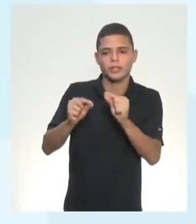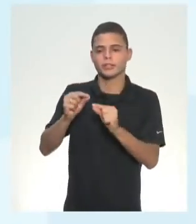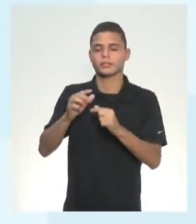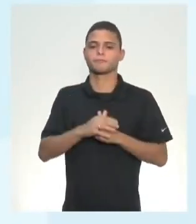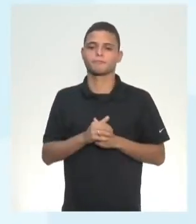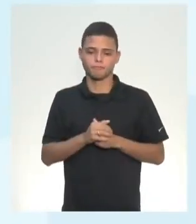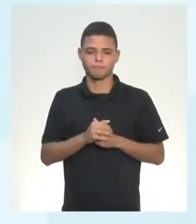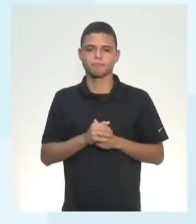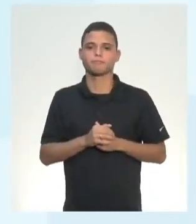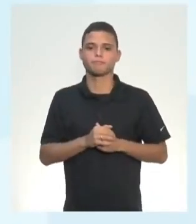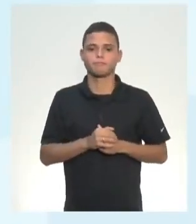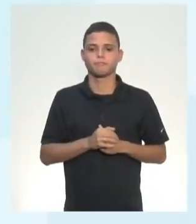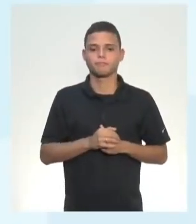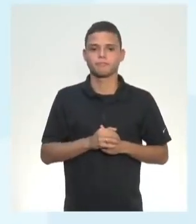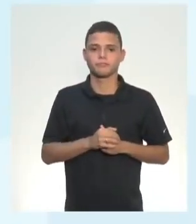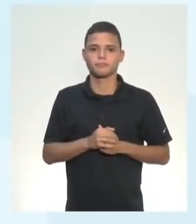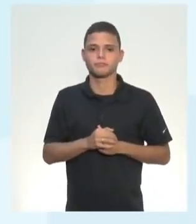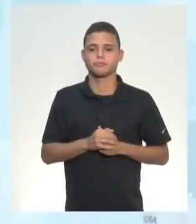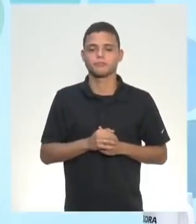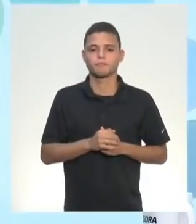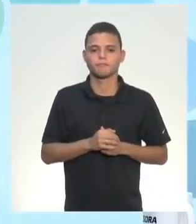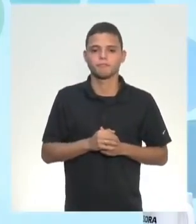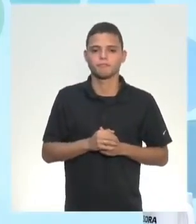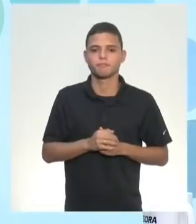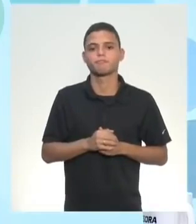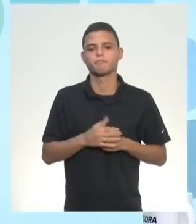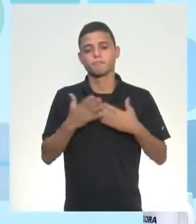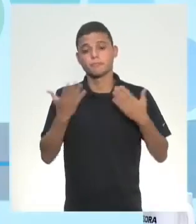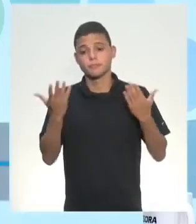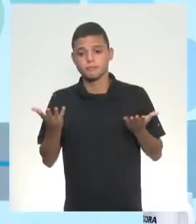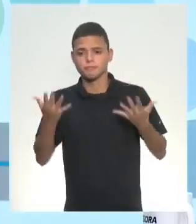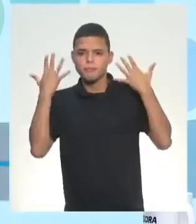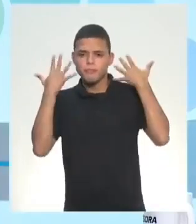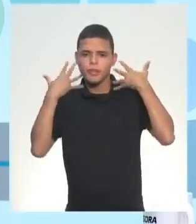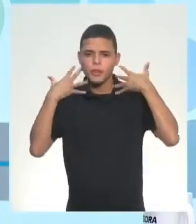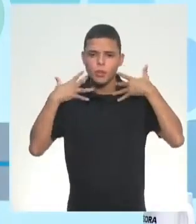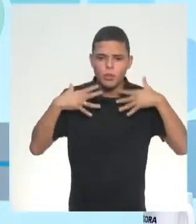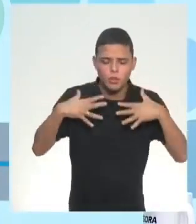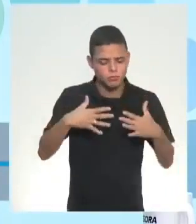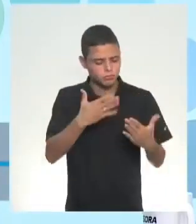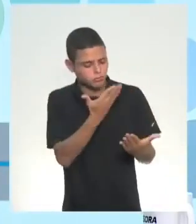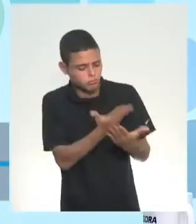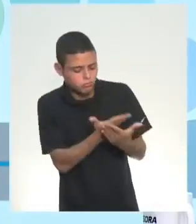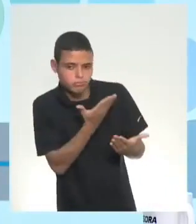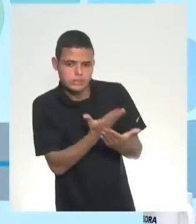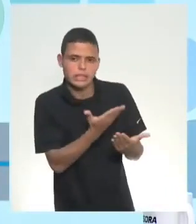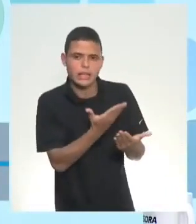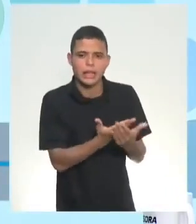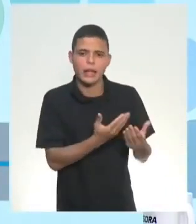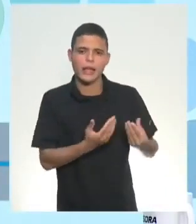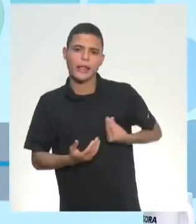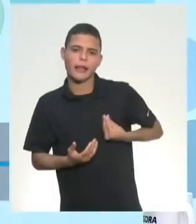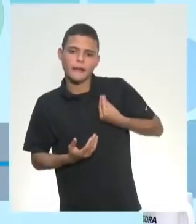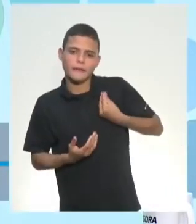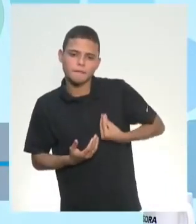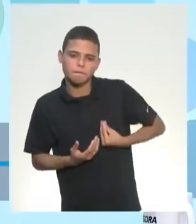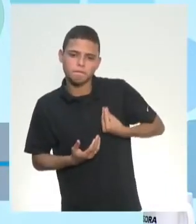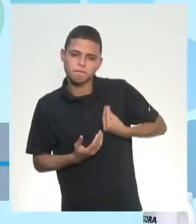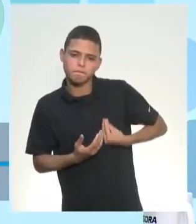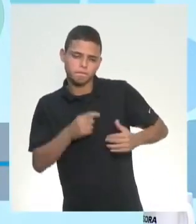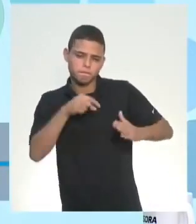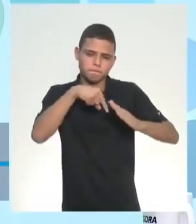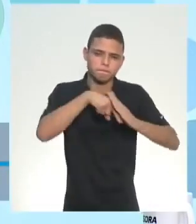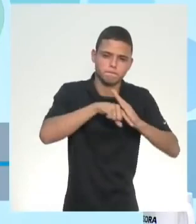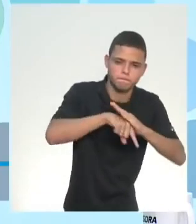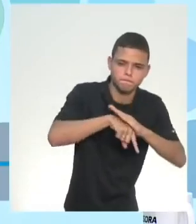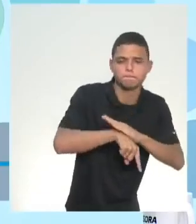aqui comigo, gente, porque o naturalismo isso, dá vida ali. Eu gostava justamente dessa coisa de